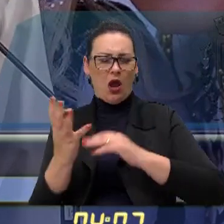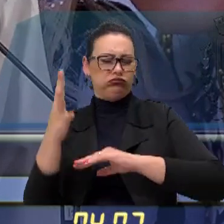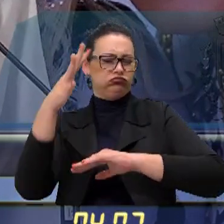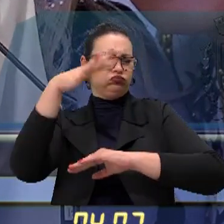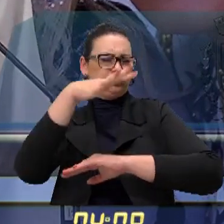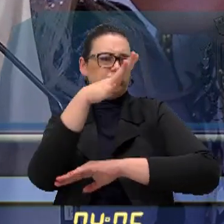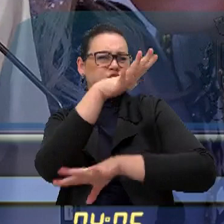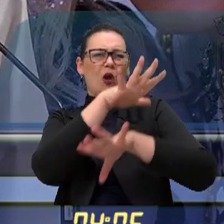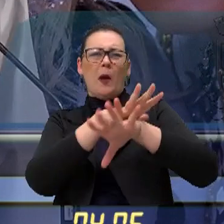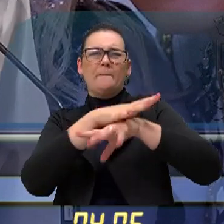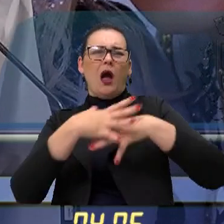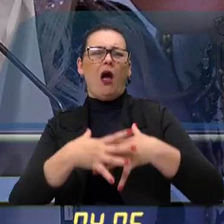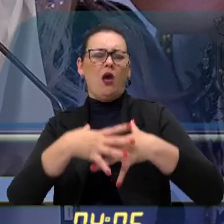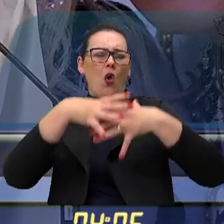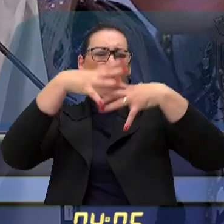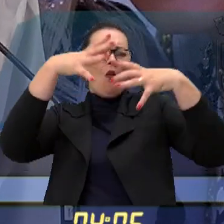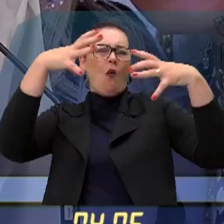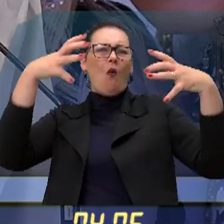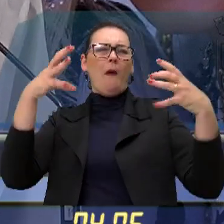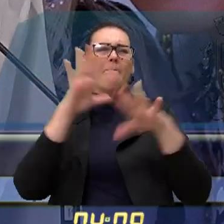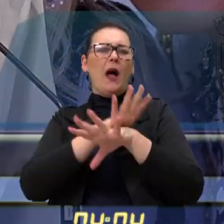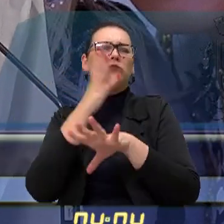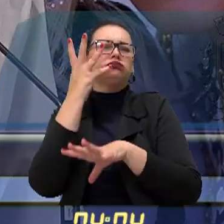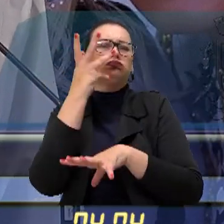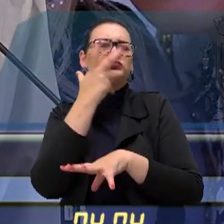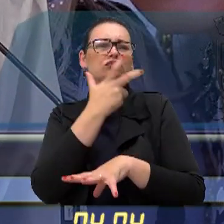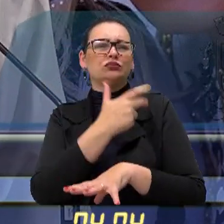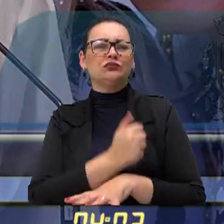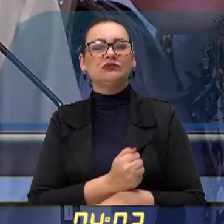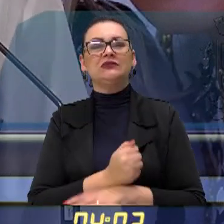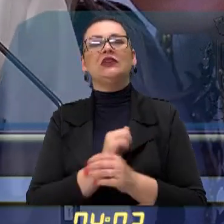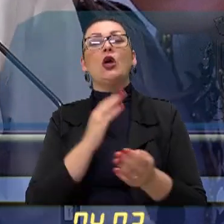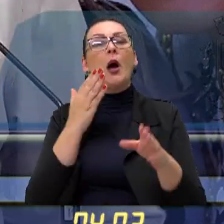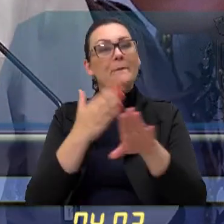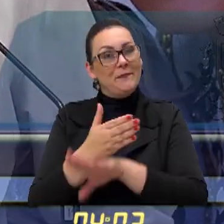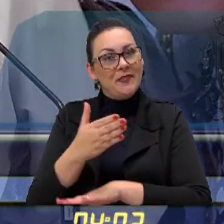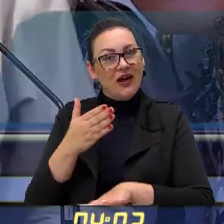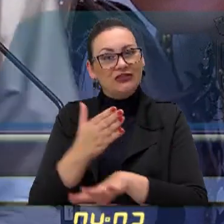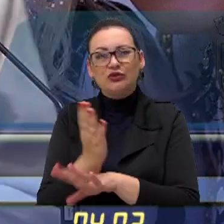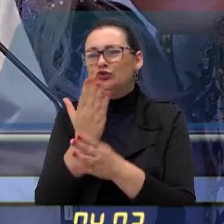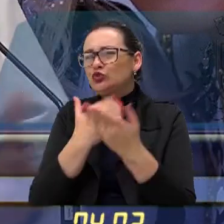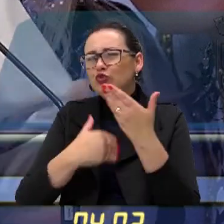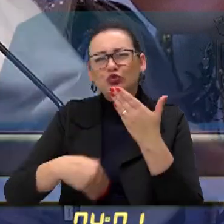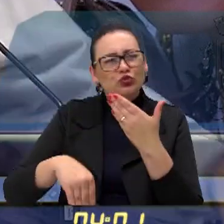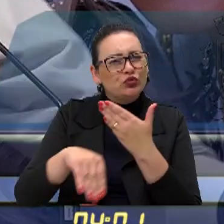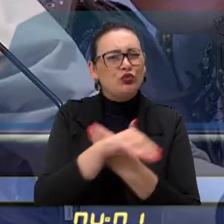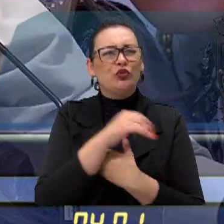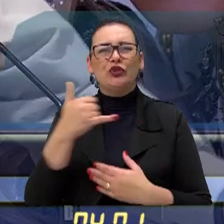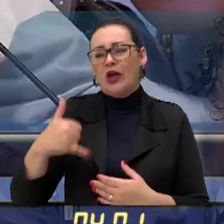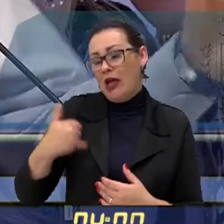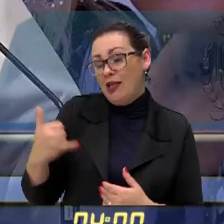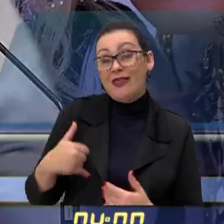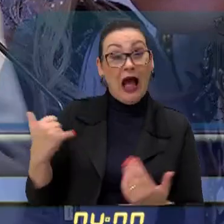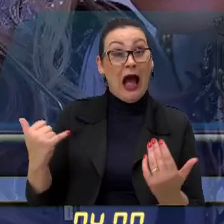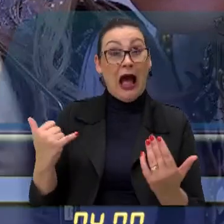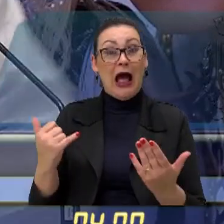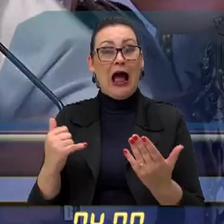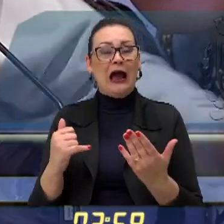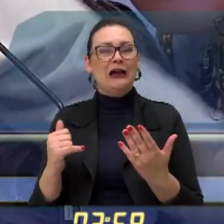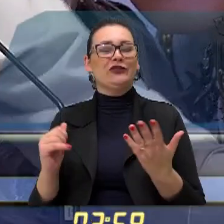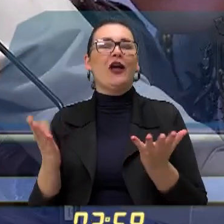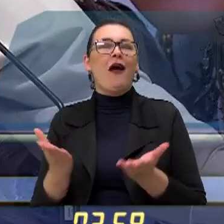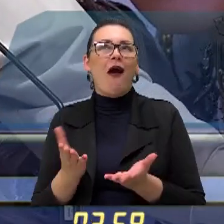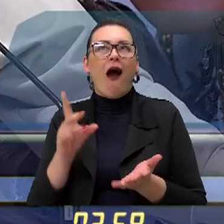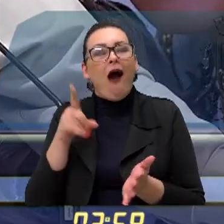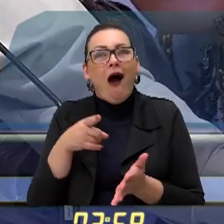alegóricos, cada vez maior a cada ano, a participação de todas as faixas etárias, que não é nem dos 8 aos